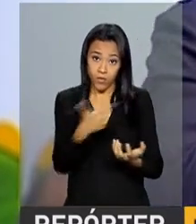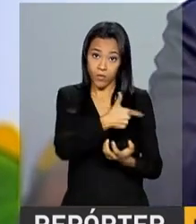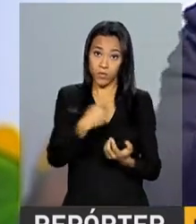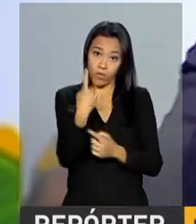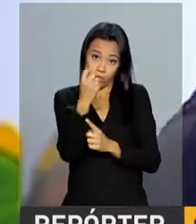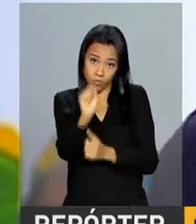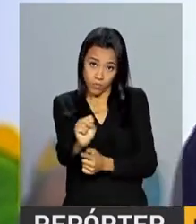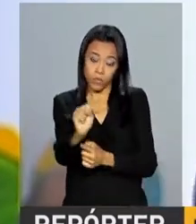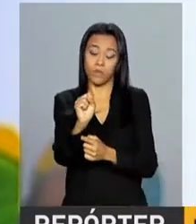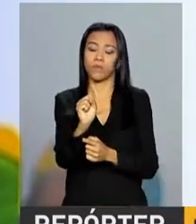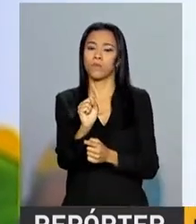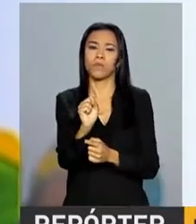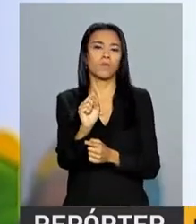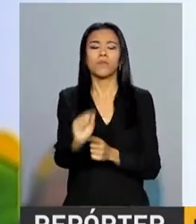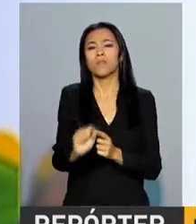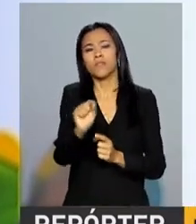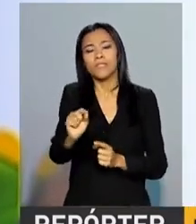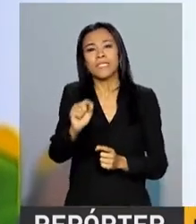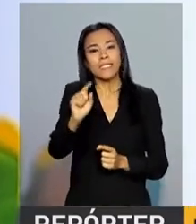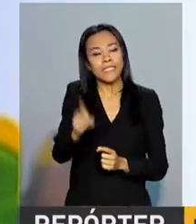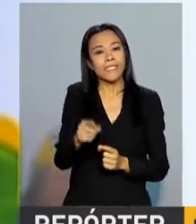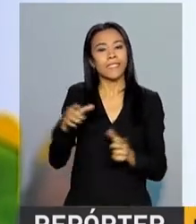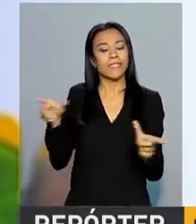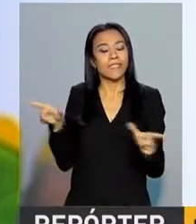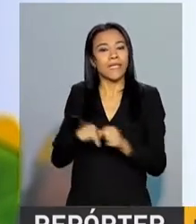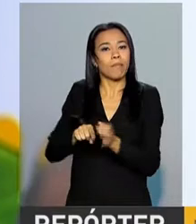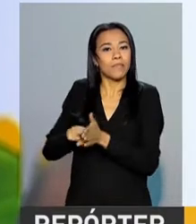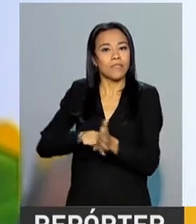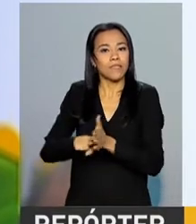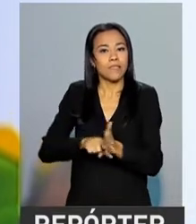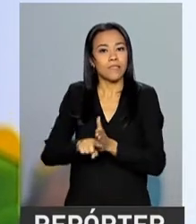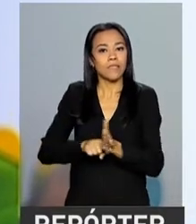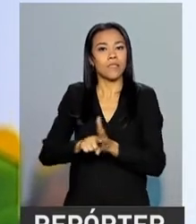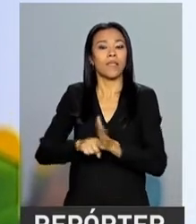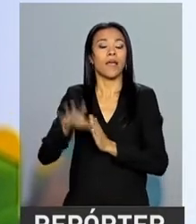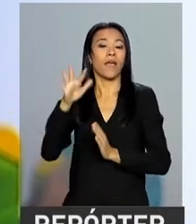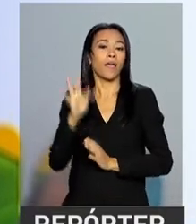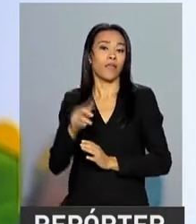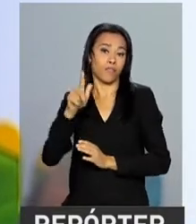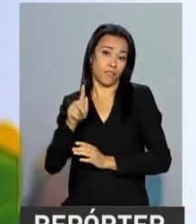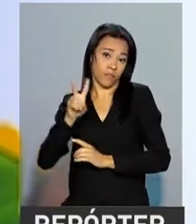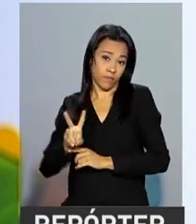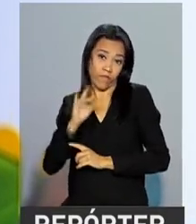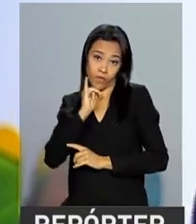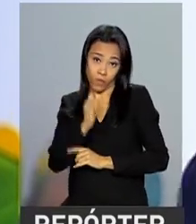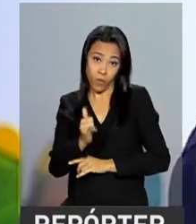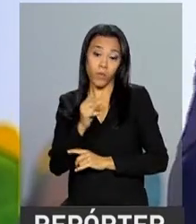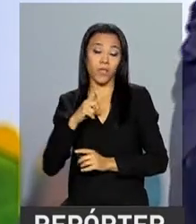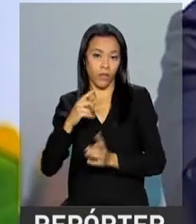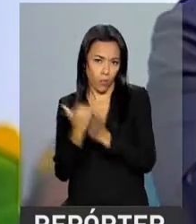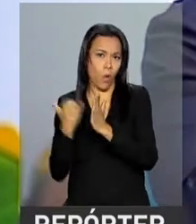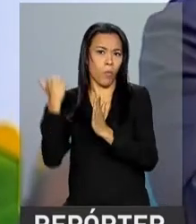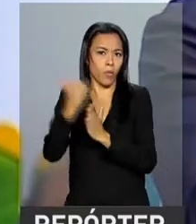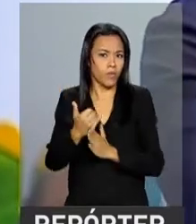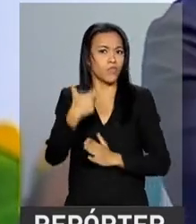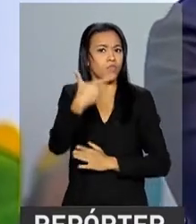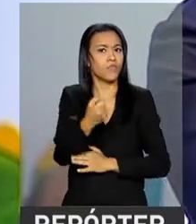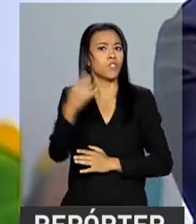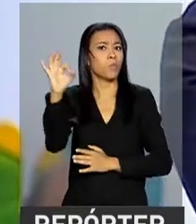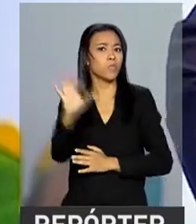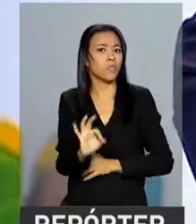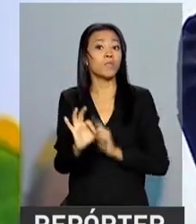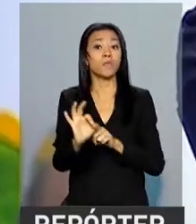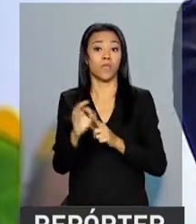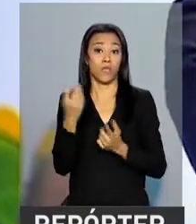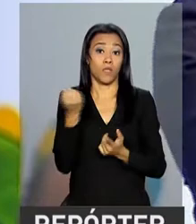todos os resultados que inclusive fgv já mostrou uma perspectiva de aumento de 20% no número de